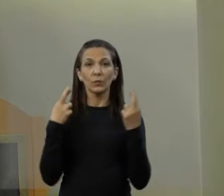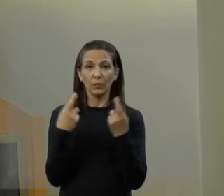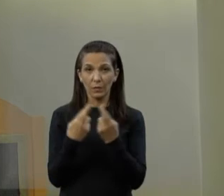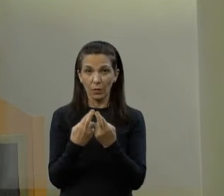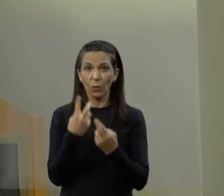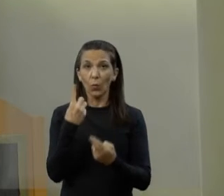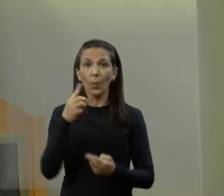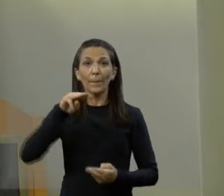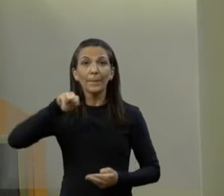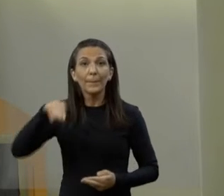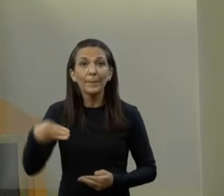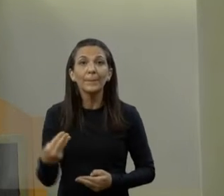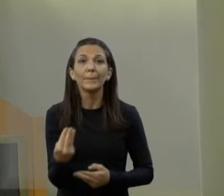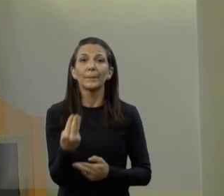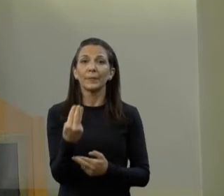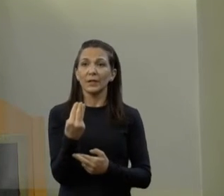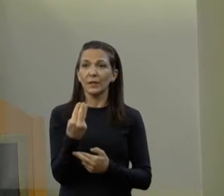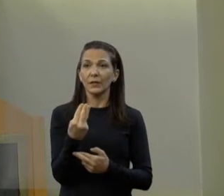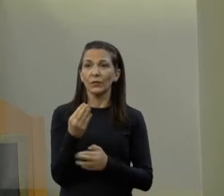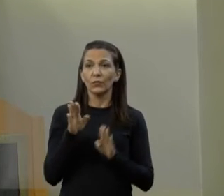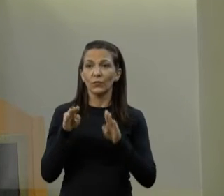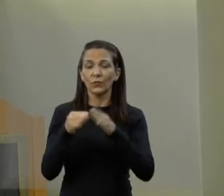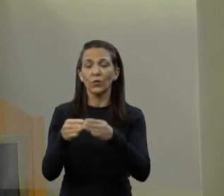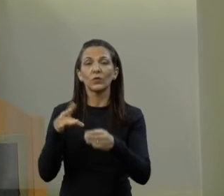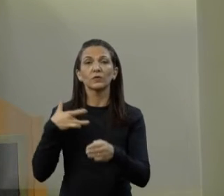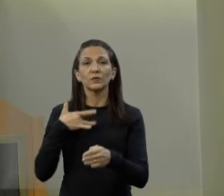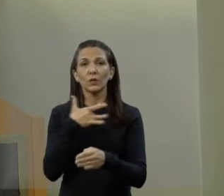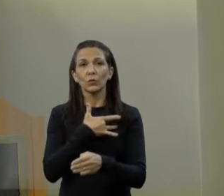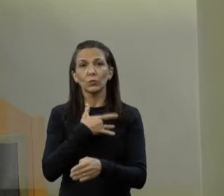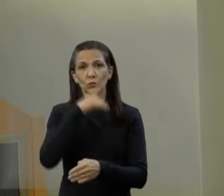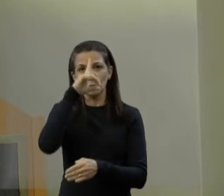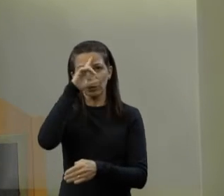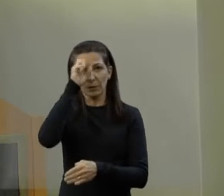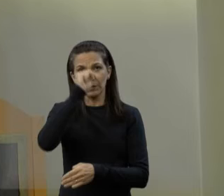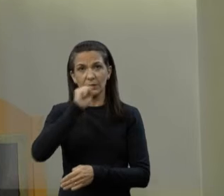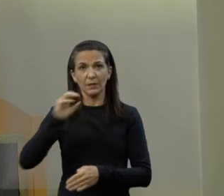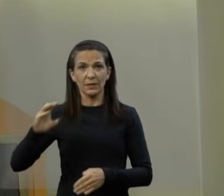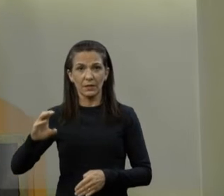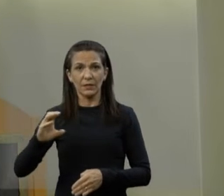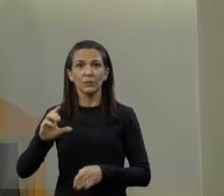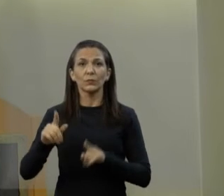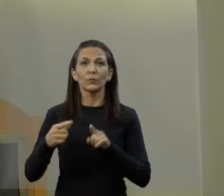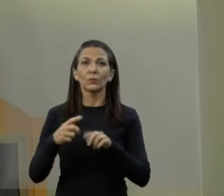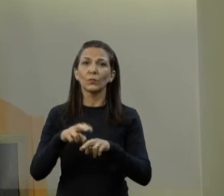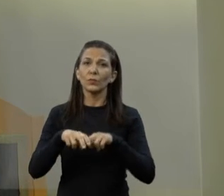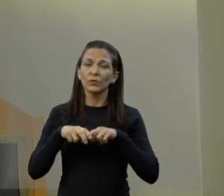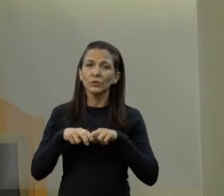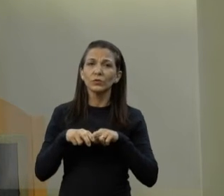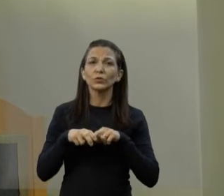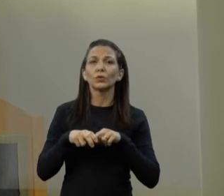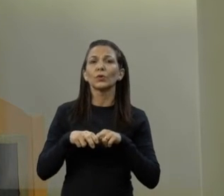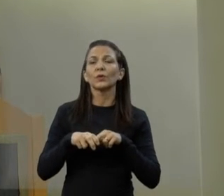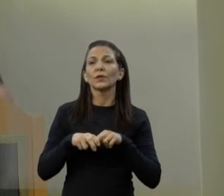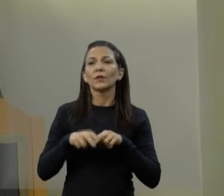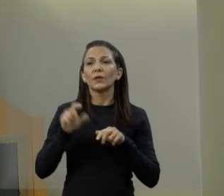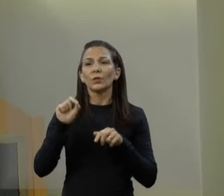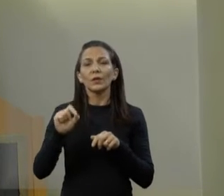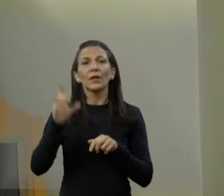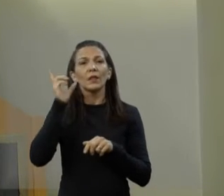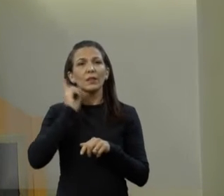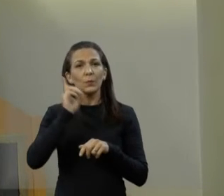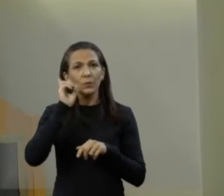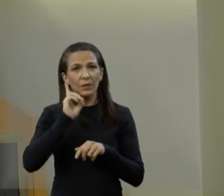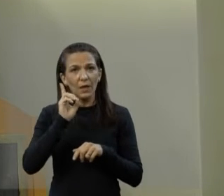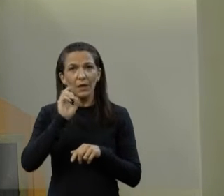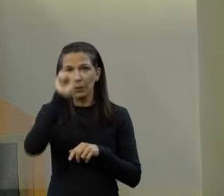1 Milhão para a saúde da santa casa por isso que o deputado foi homenageado antes na unidade